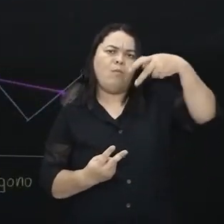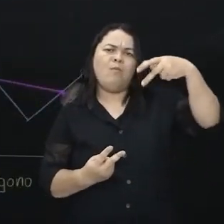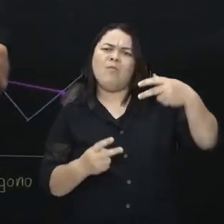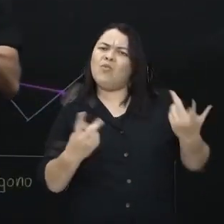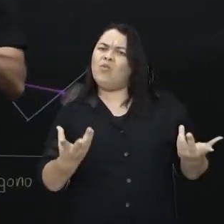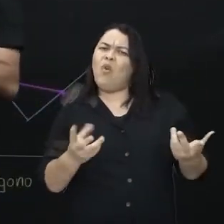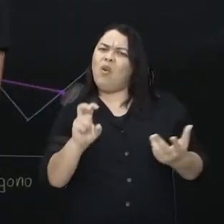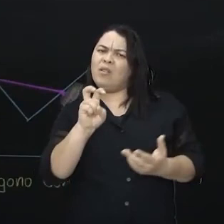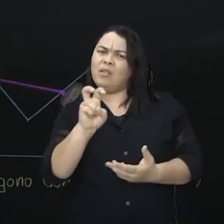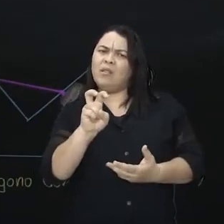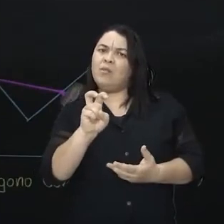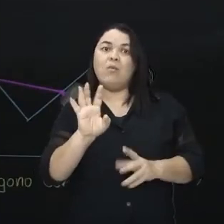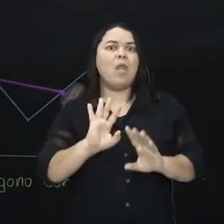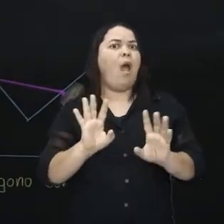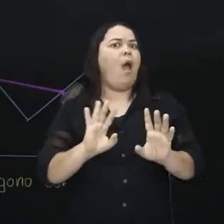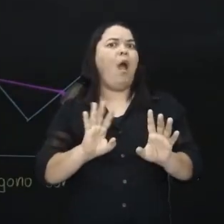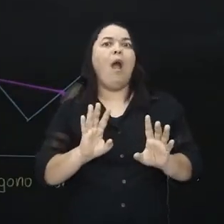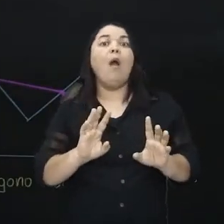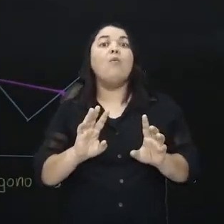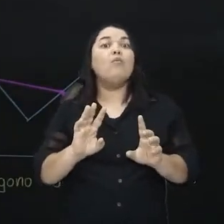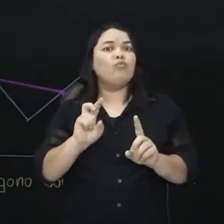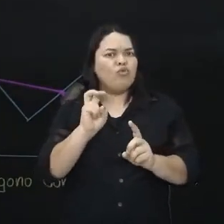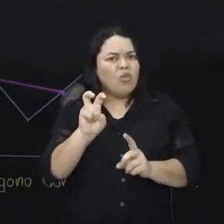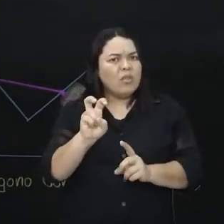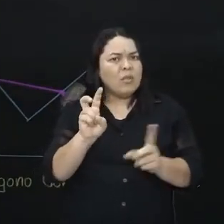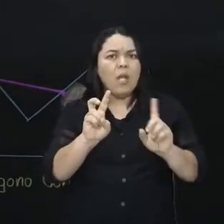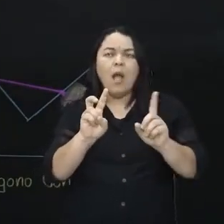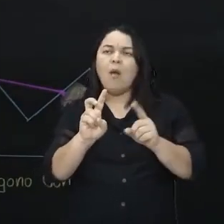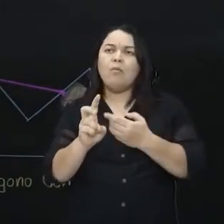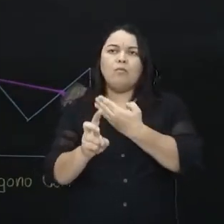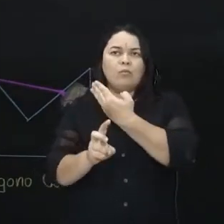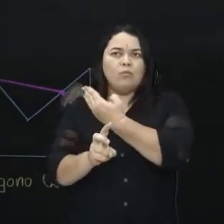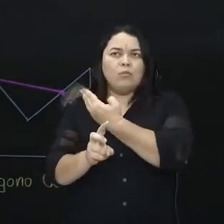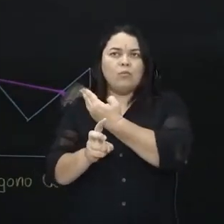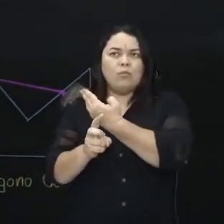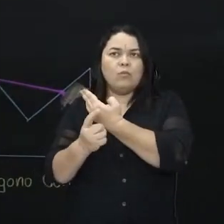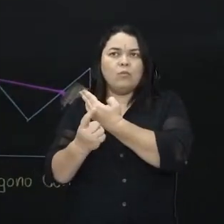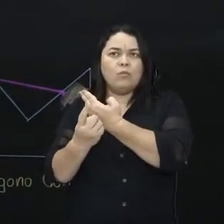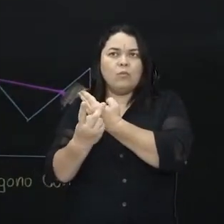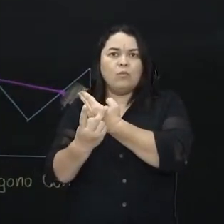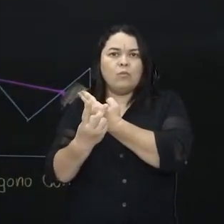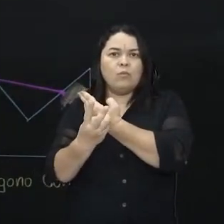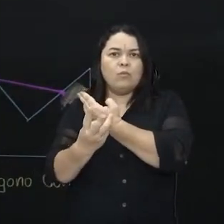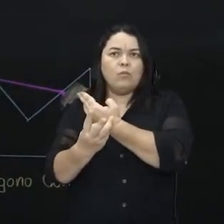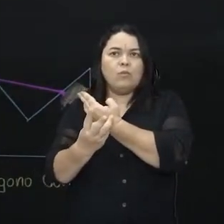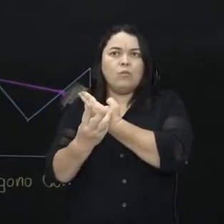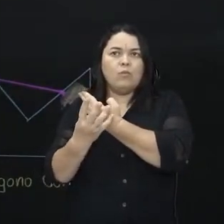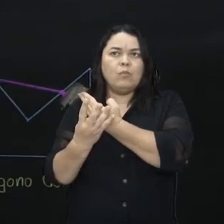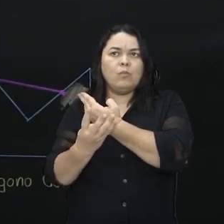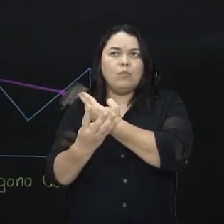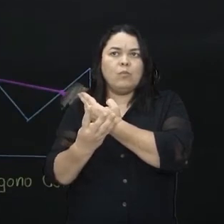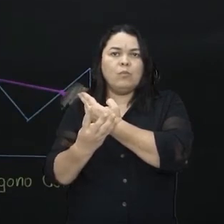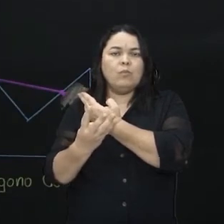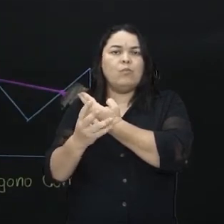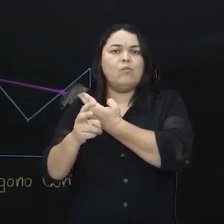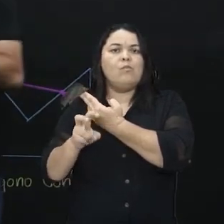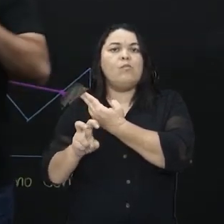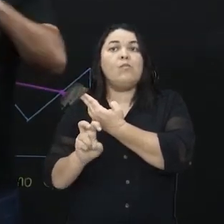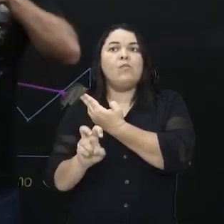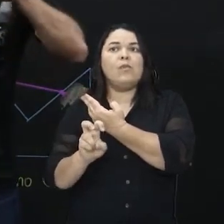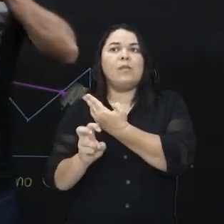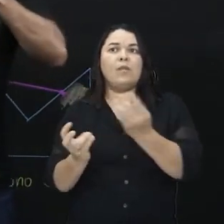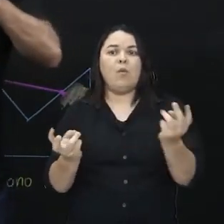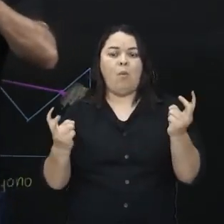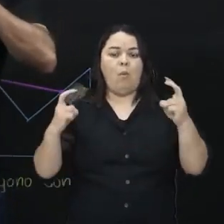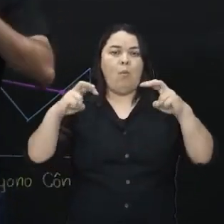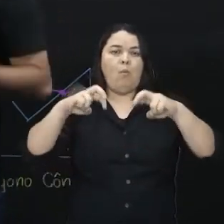5. Não, cuidado que não. Ainda tenho 1, 2, 3, 4, 5 aqui para